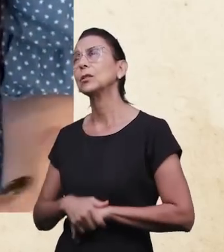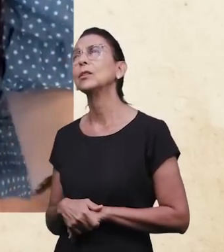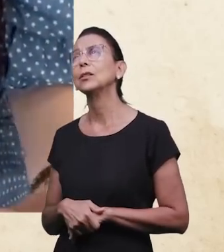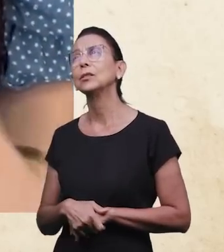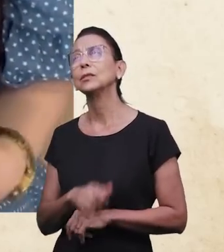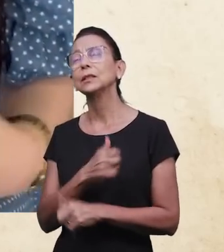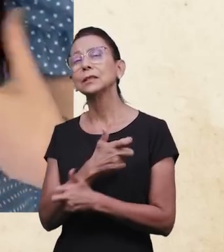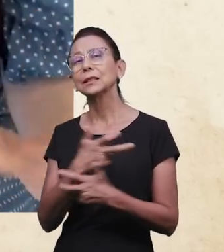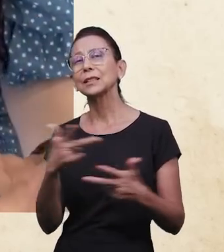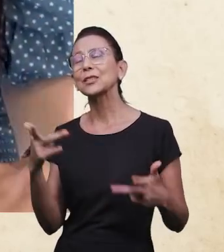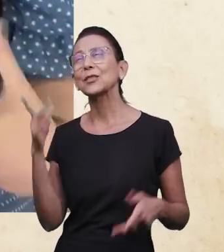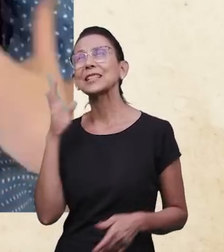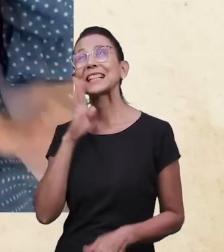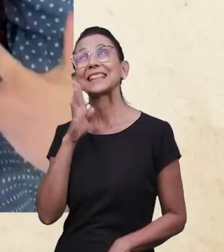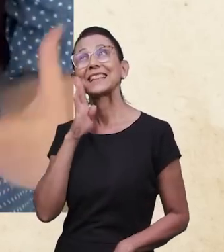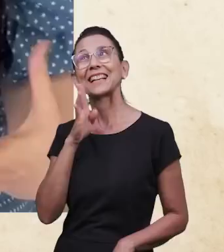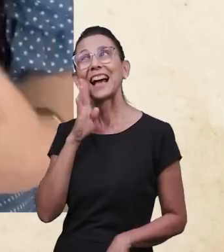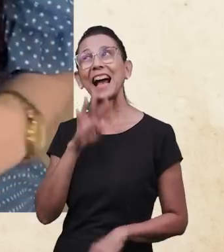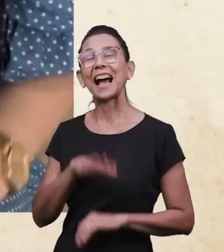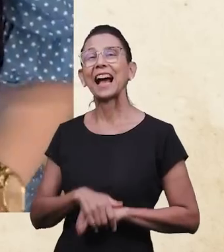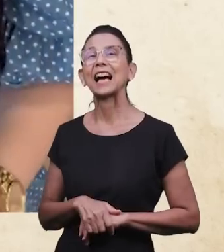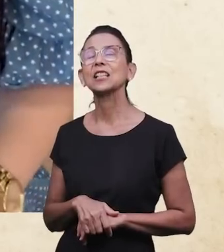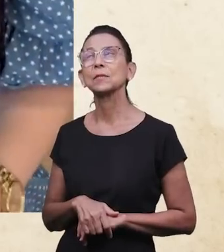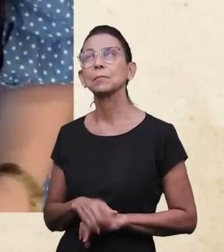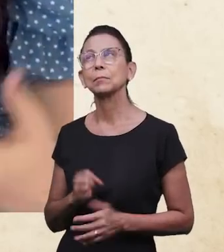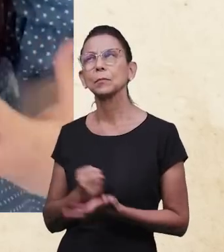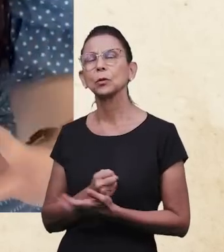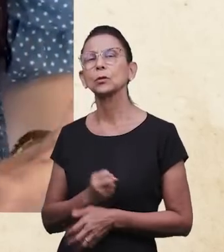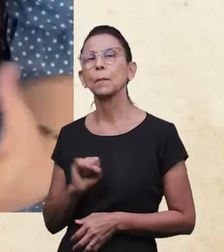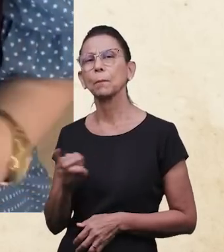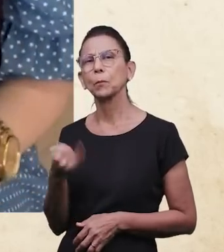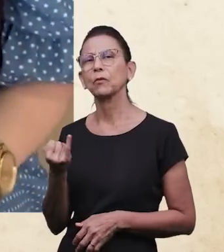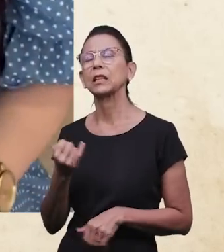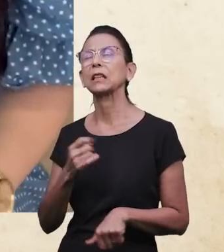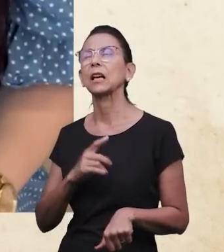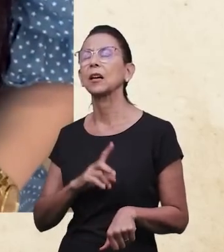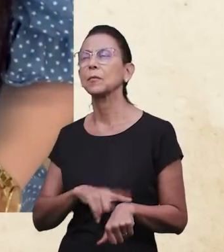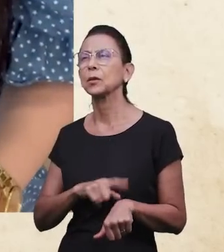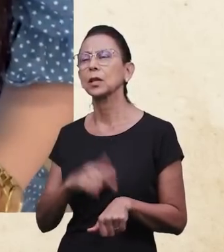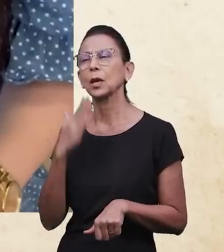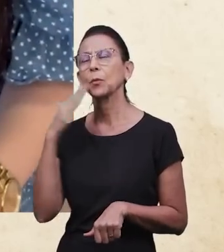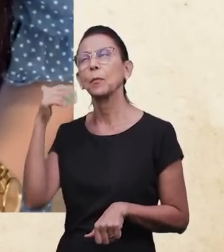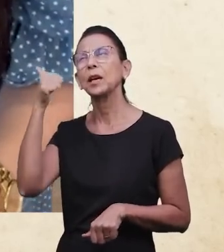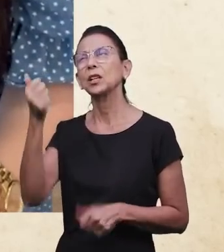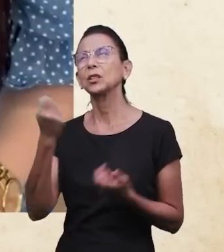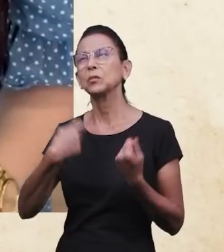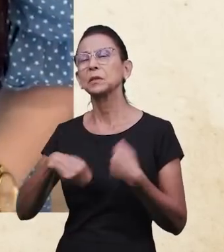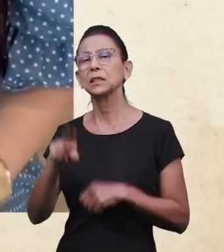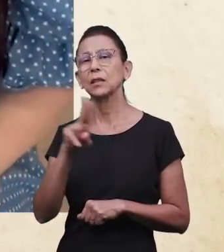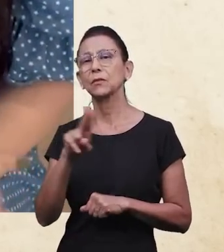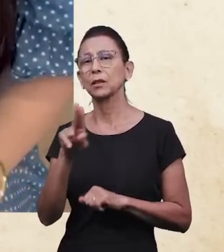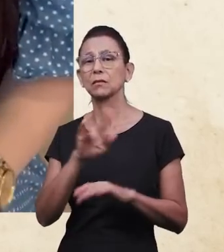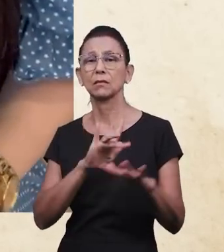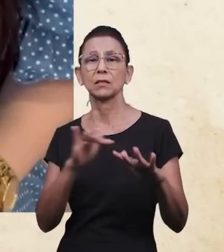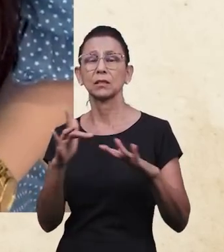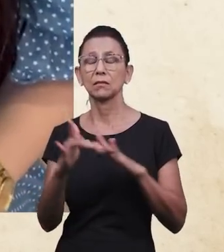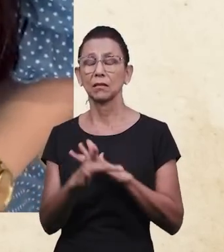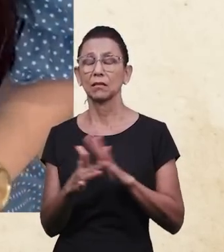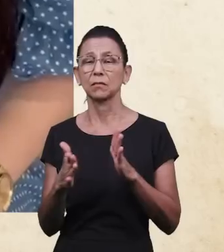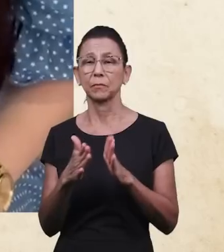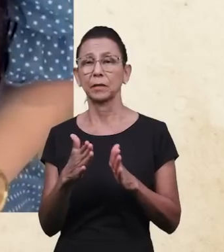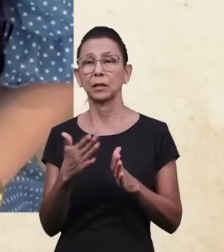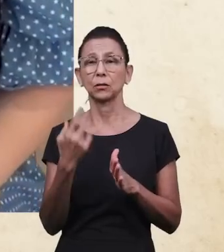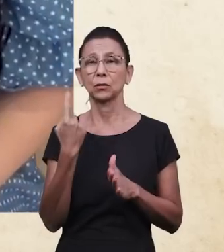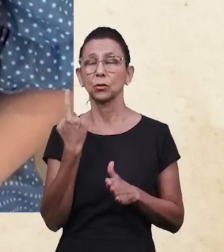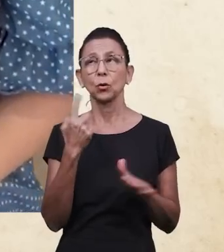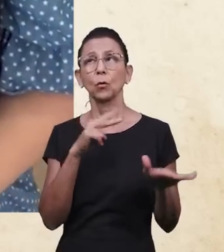durante essa semana, pude aproveitar meu tempo de maneira tão produtiva, sem utilização das redes sociais, por que não estender esse período de 7 dias para